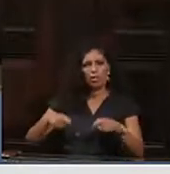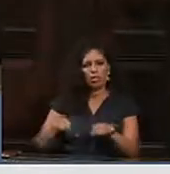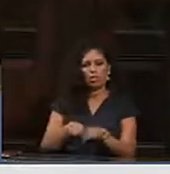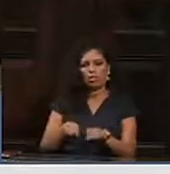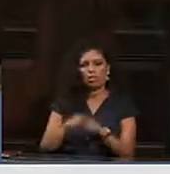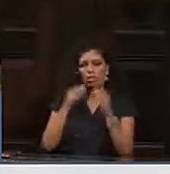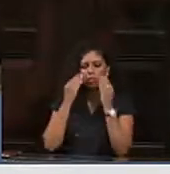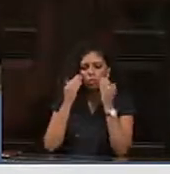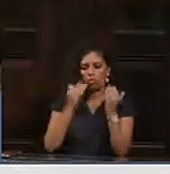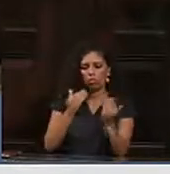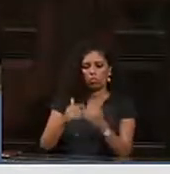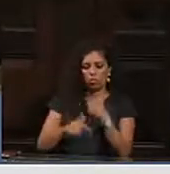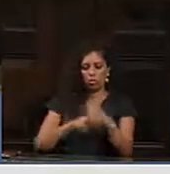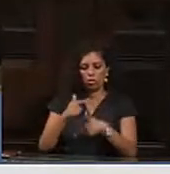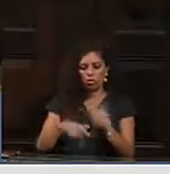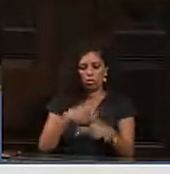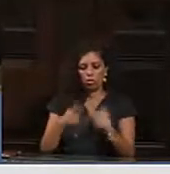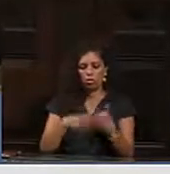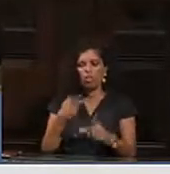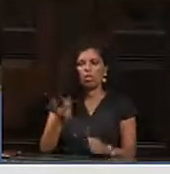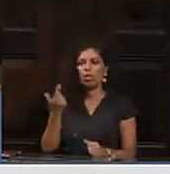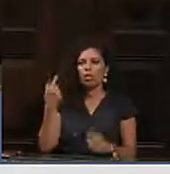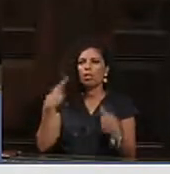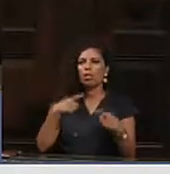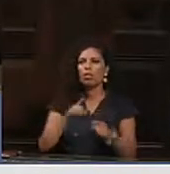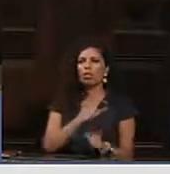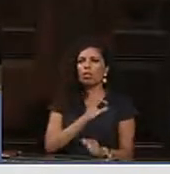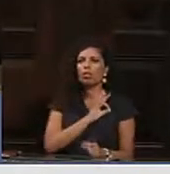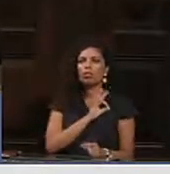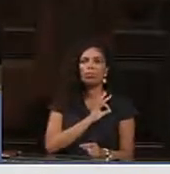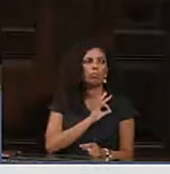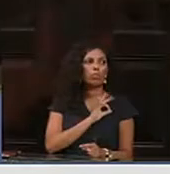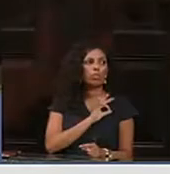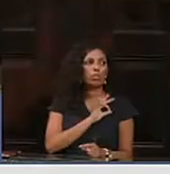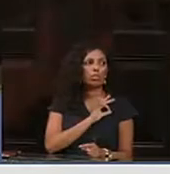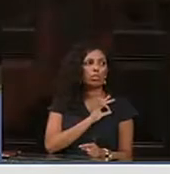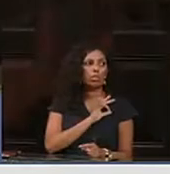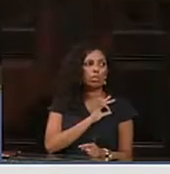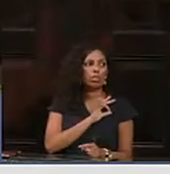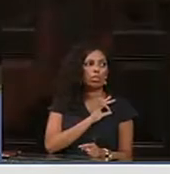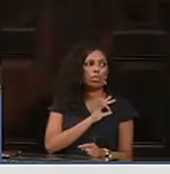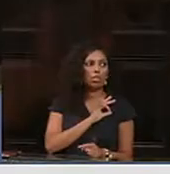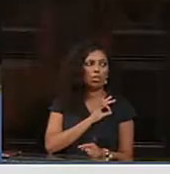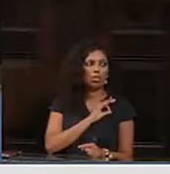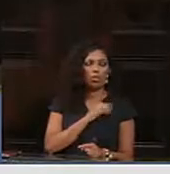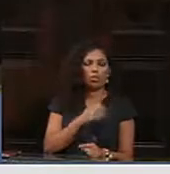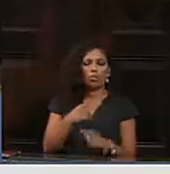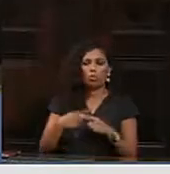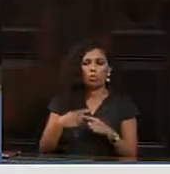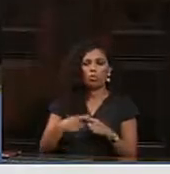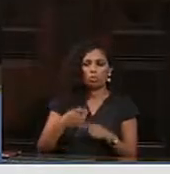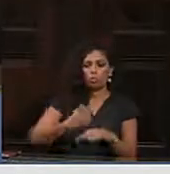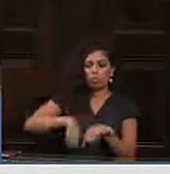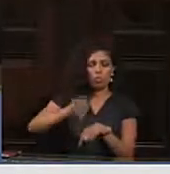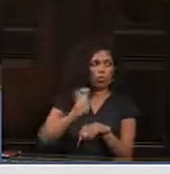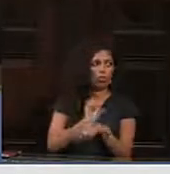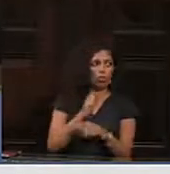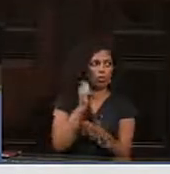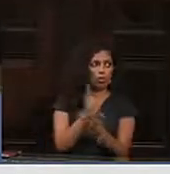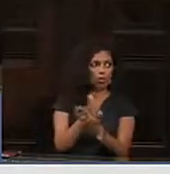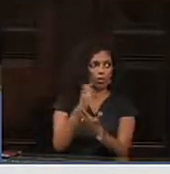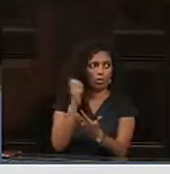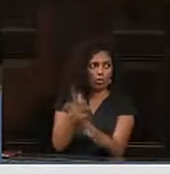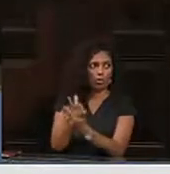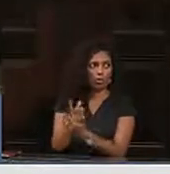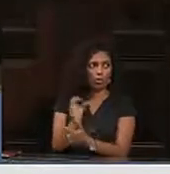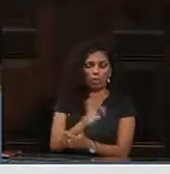Não pode cobrar a farda do policial militar, então, se ele está sem cobertura, o Estado não paga. Ninguém sabe aqui que o Estado não paga a